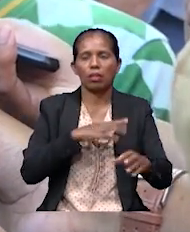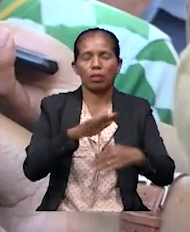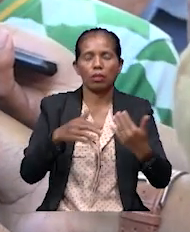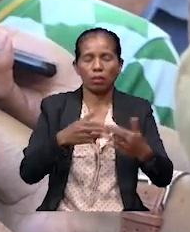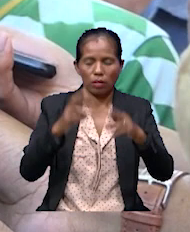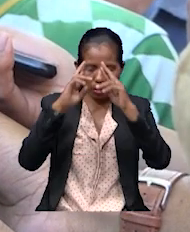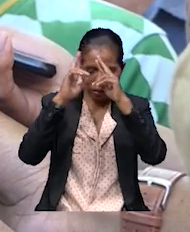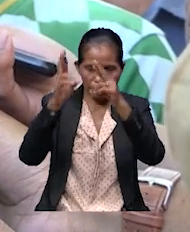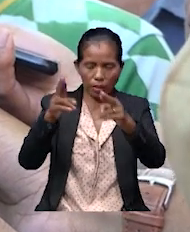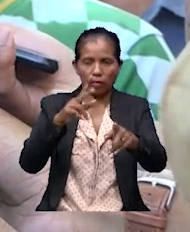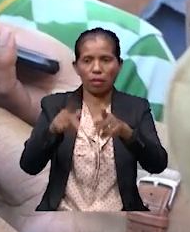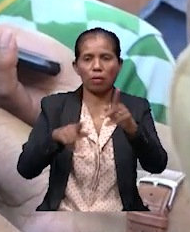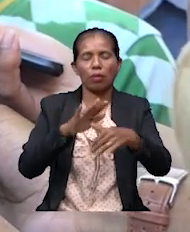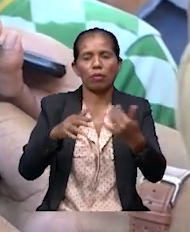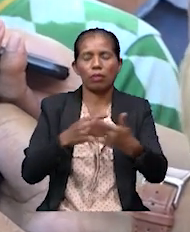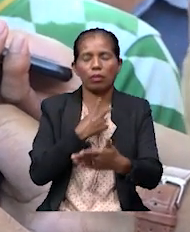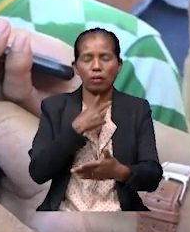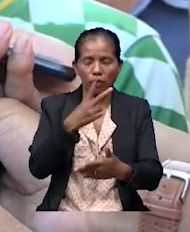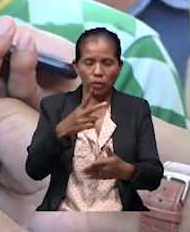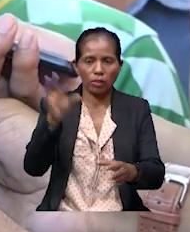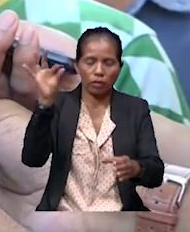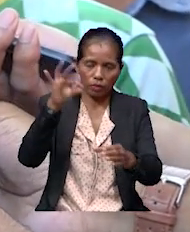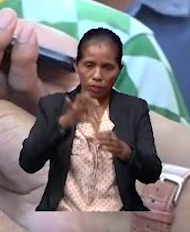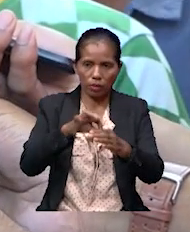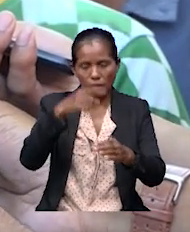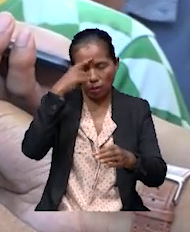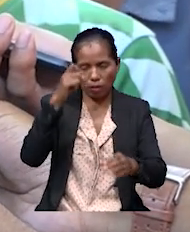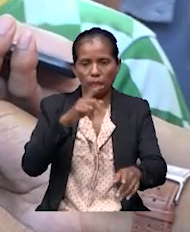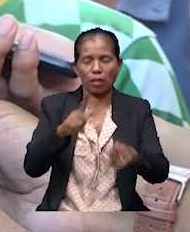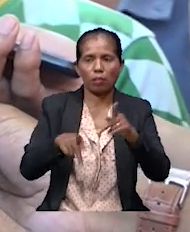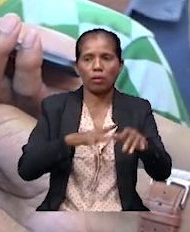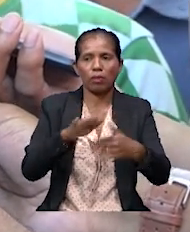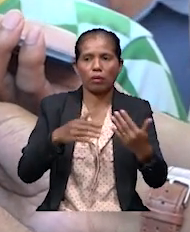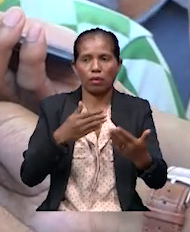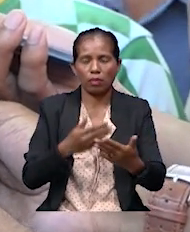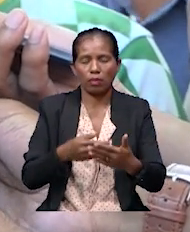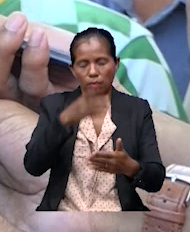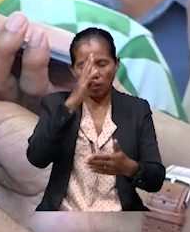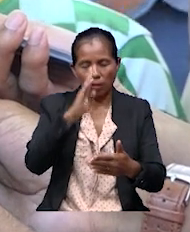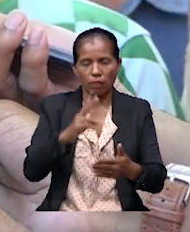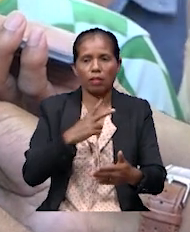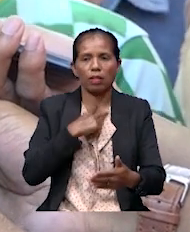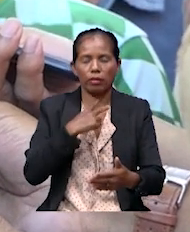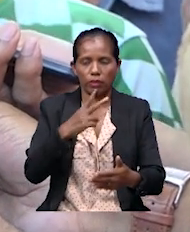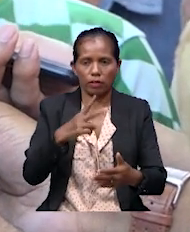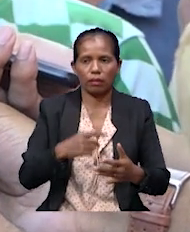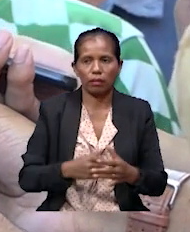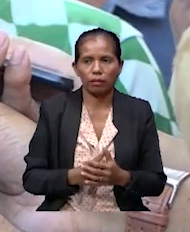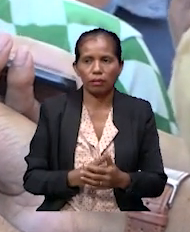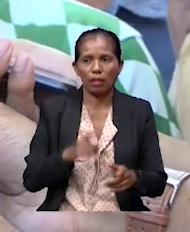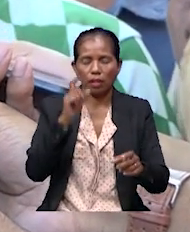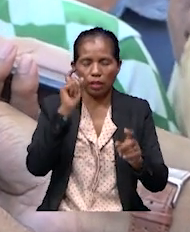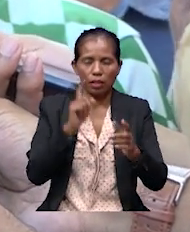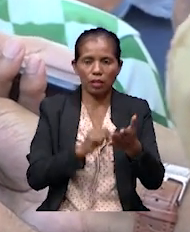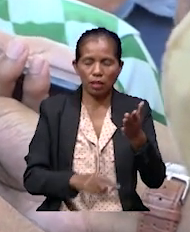nia lian, tamba povo nian lian maka maromak nian lian vox populi vox dei neve saida